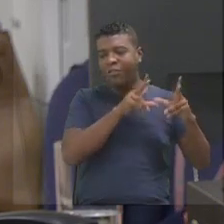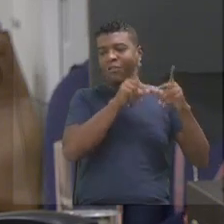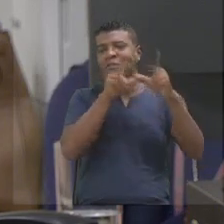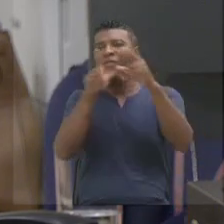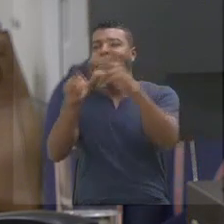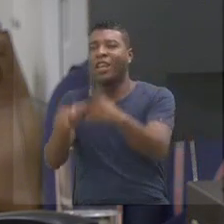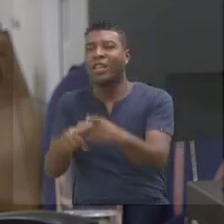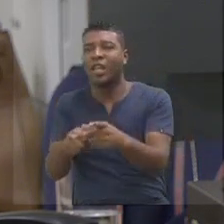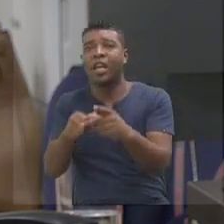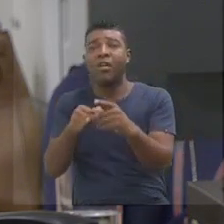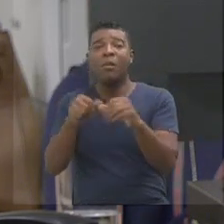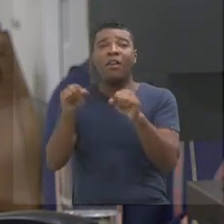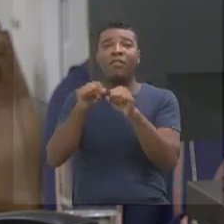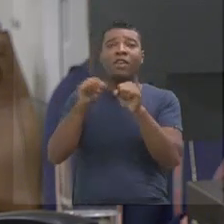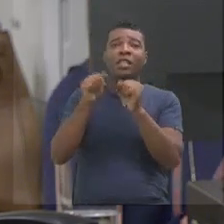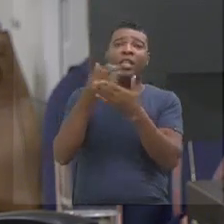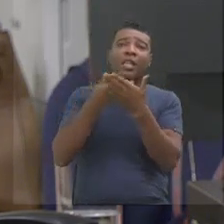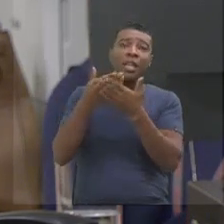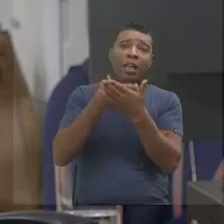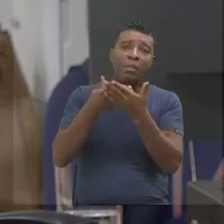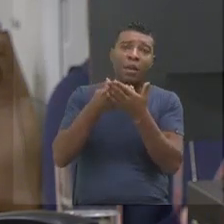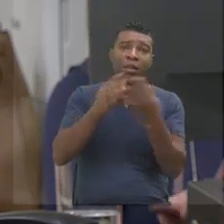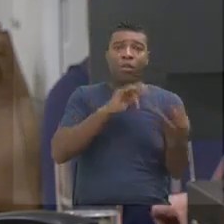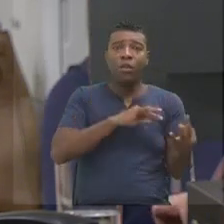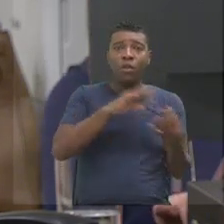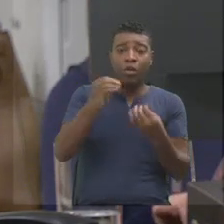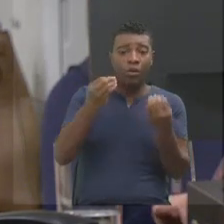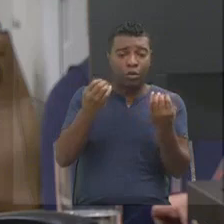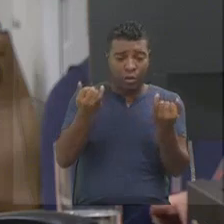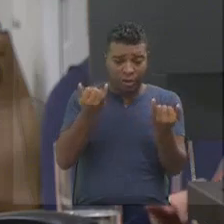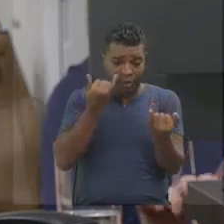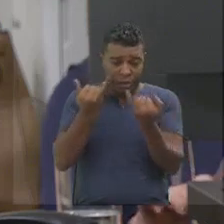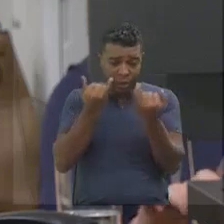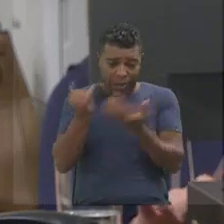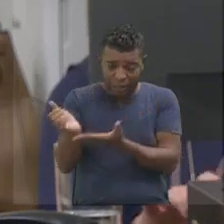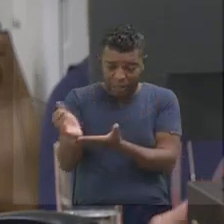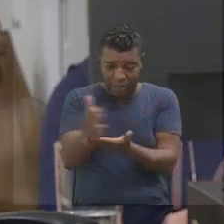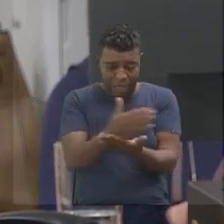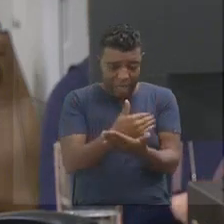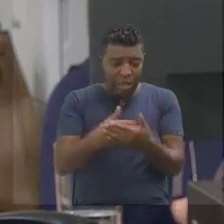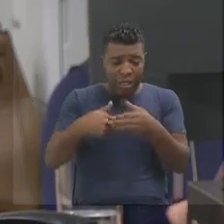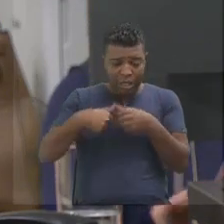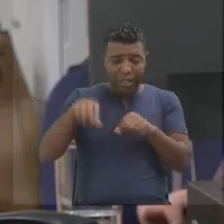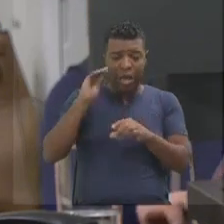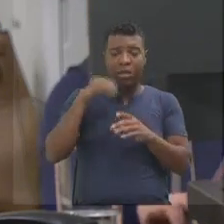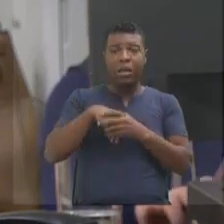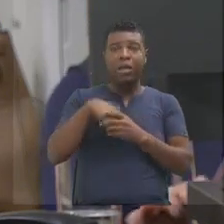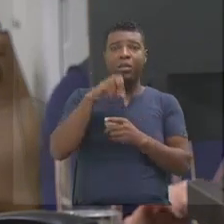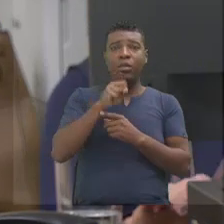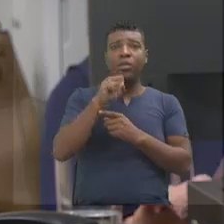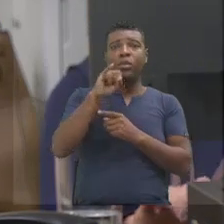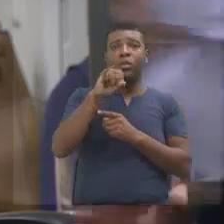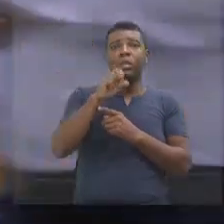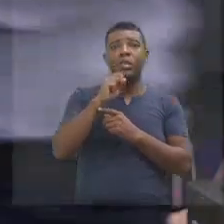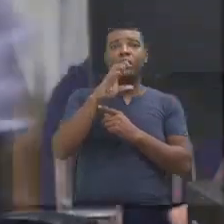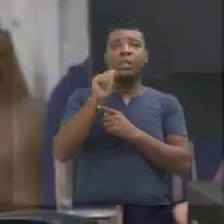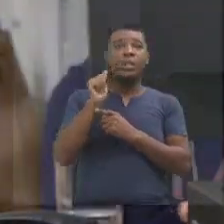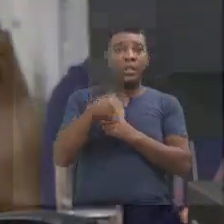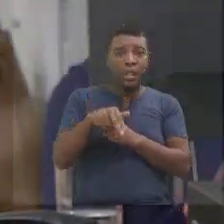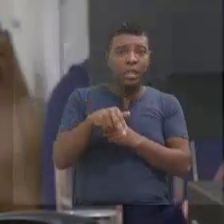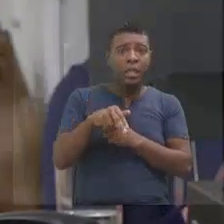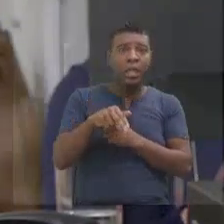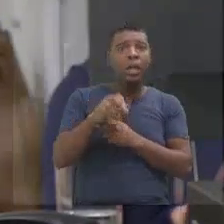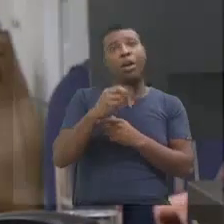os tratamentos todos os dados pertinentes estão cadastrados no sistema de informação do Câncer ou em outra base de dados